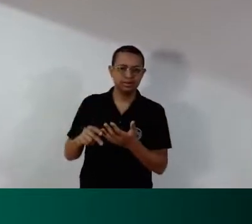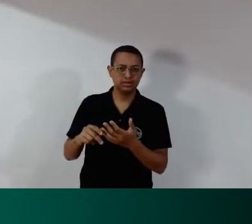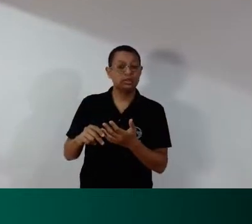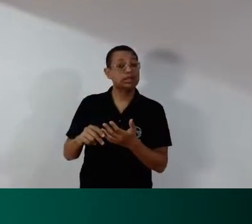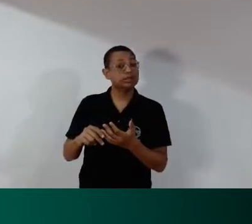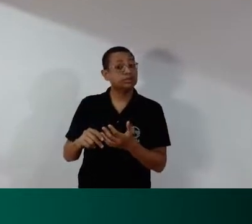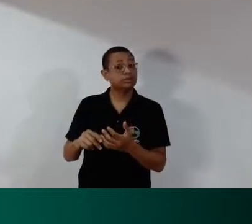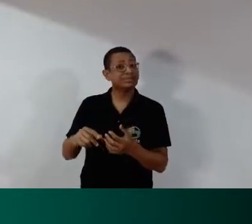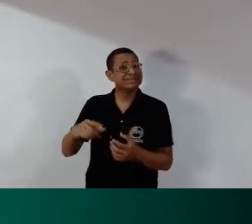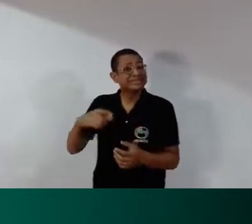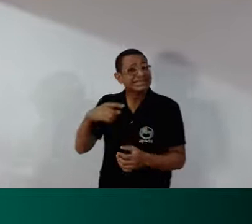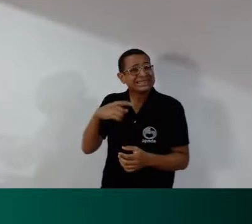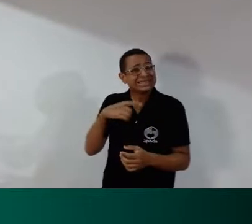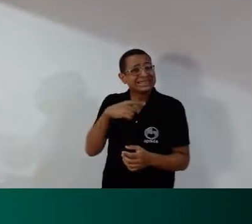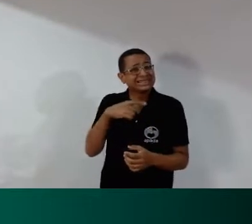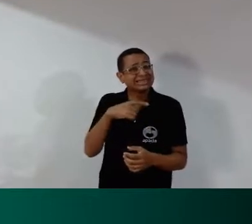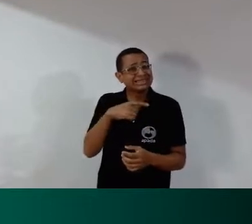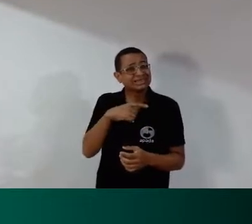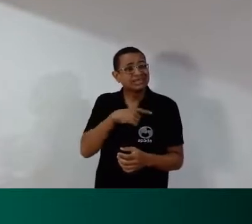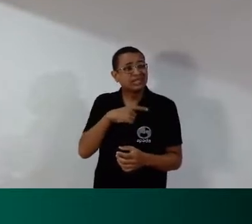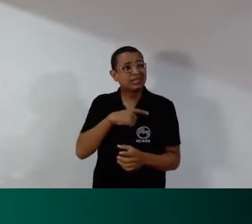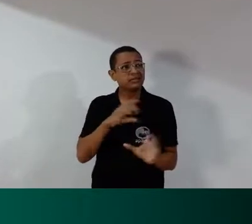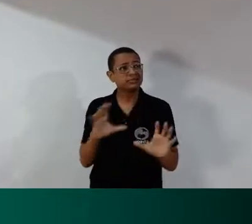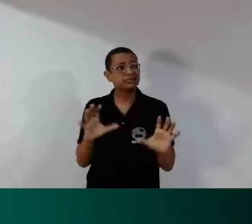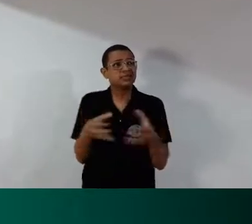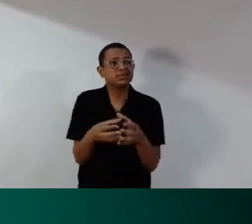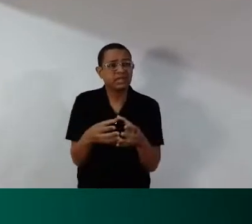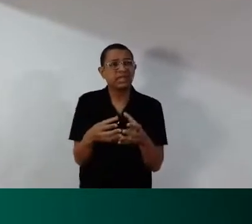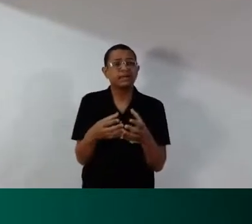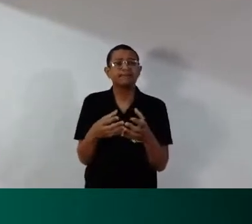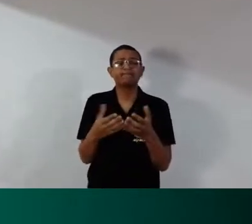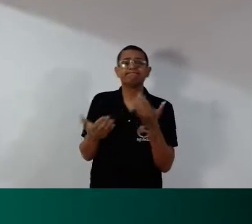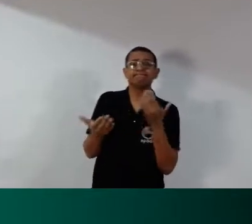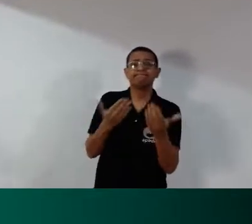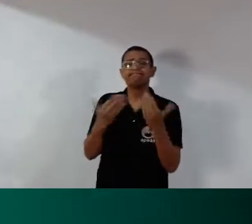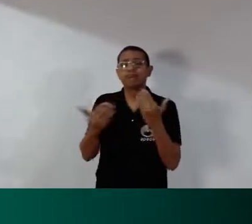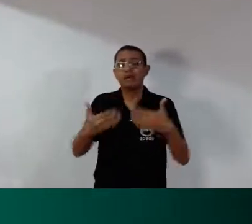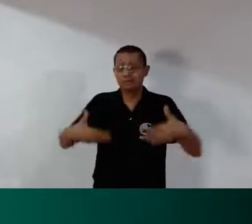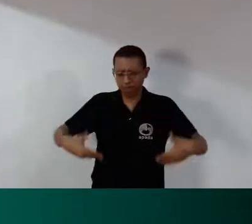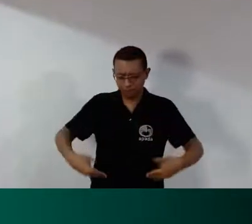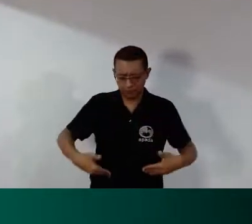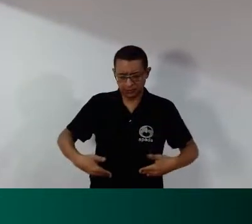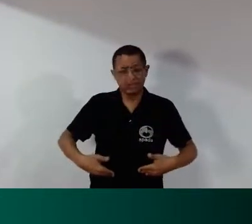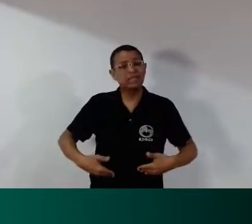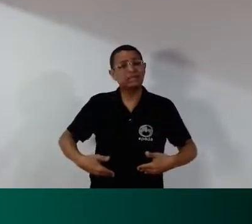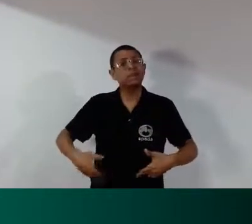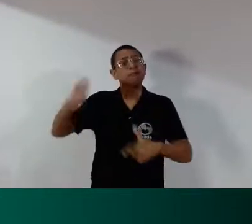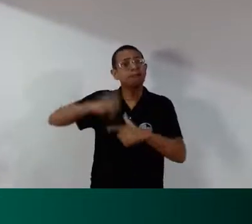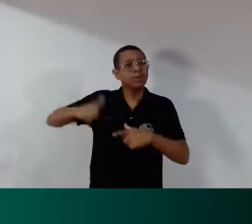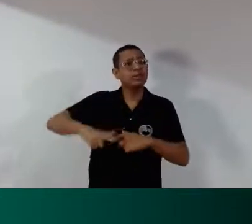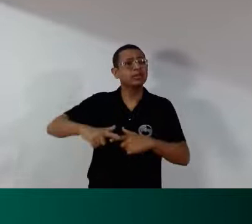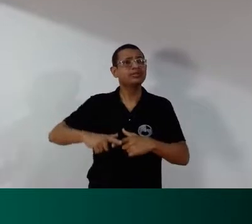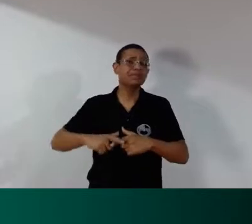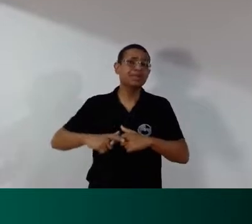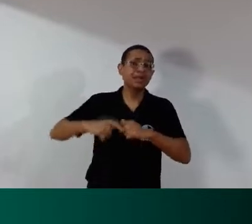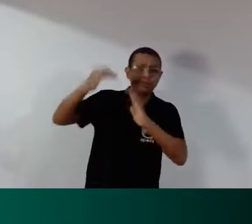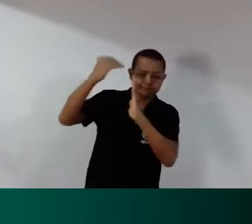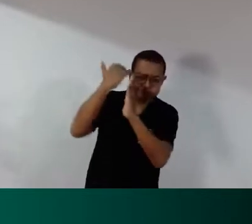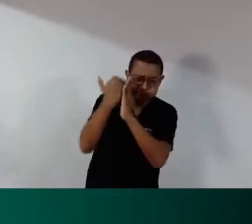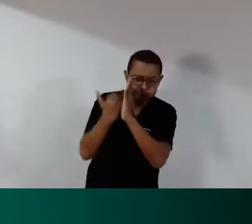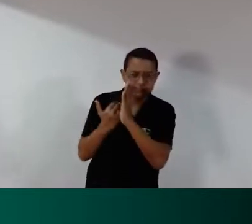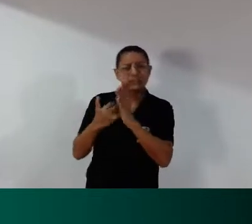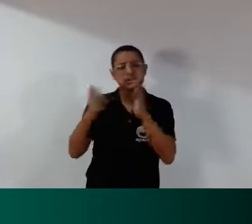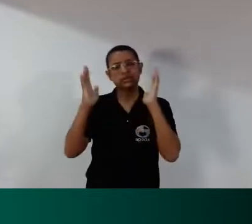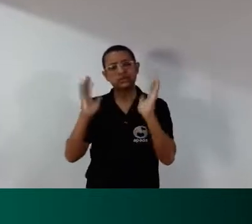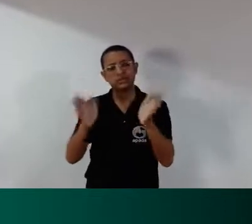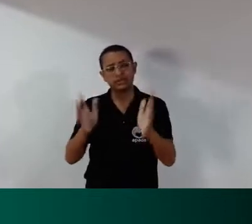que tá discutindo ainda o básico a fome a gente tá discutindo comida a gente já era para ter sido superado esse problema um tempo o dado de